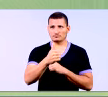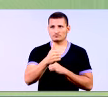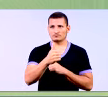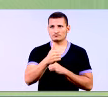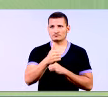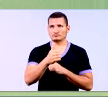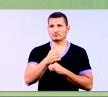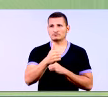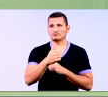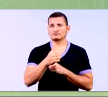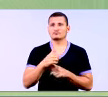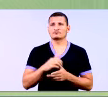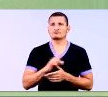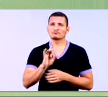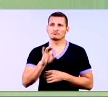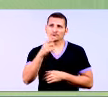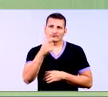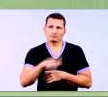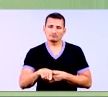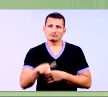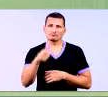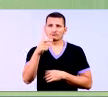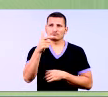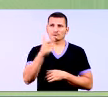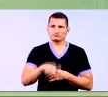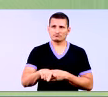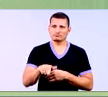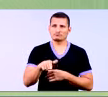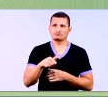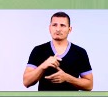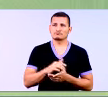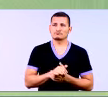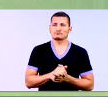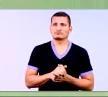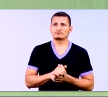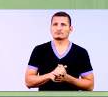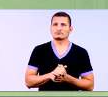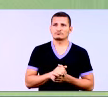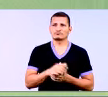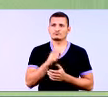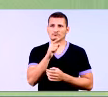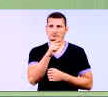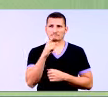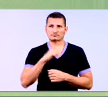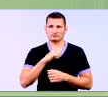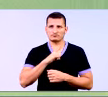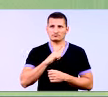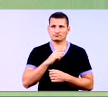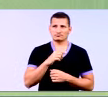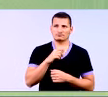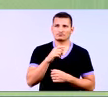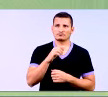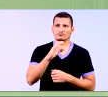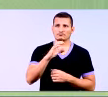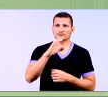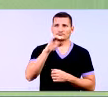repetiu. Daqui para frente é tudo repetição do que aconteceu aqui. Então aqui eu tenho um ciclo.